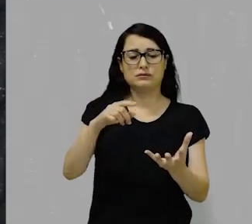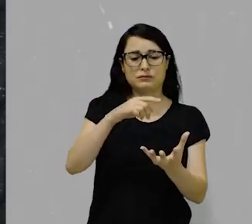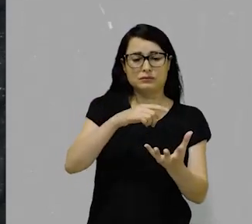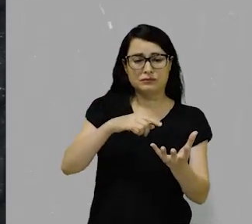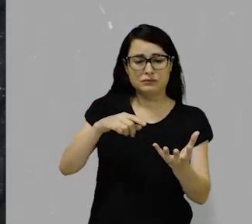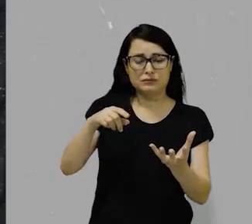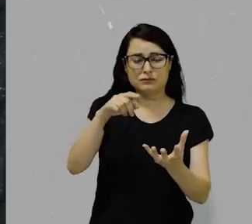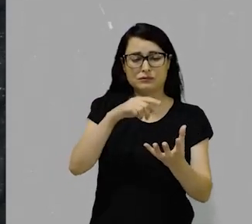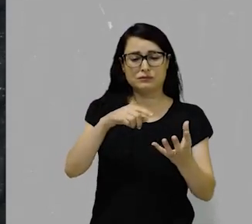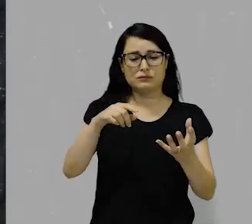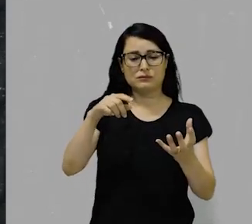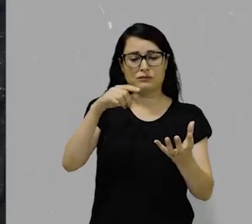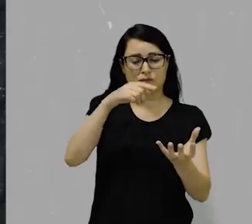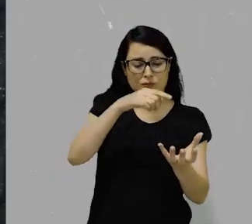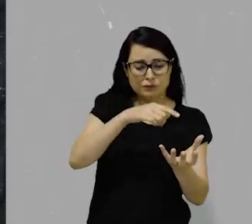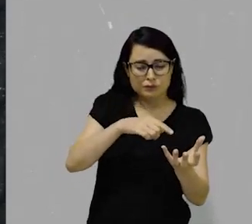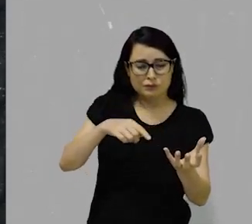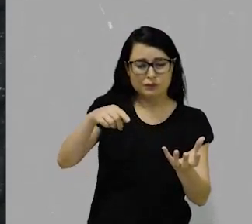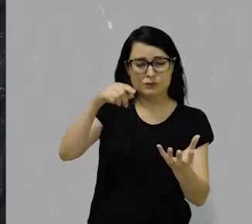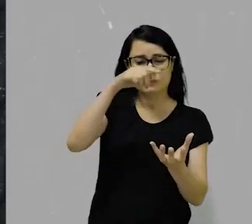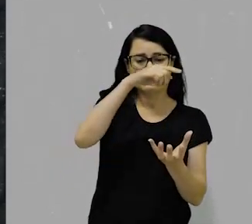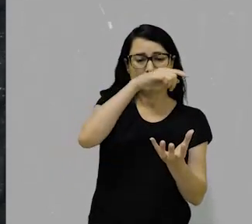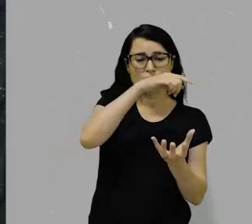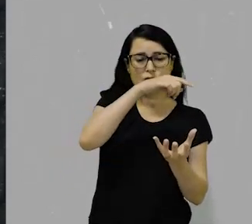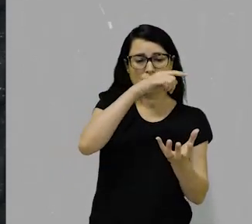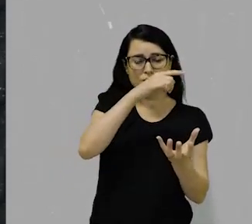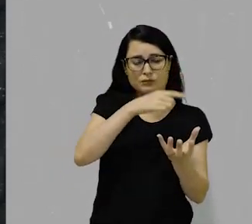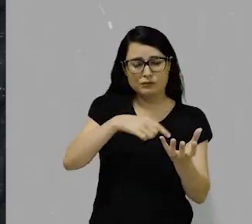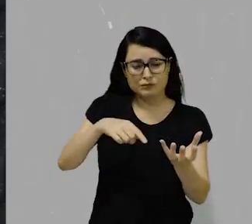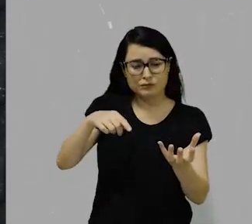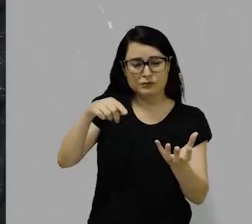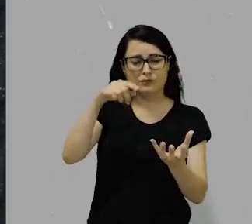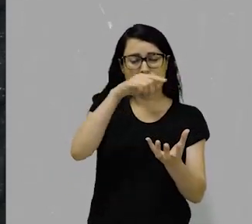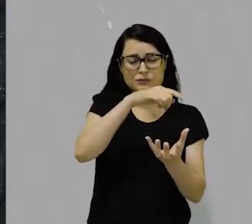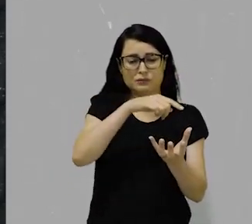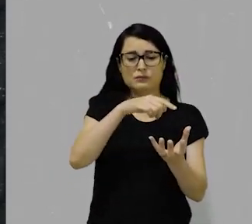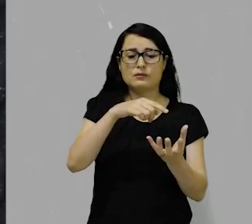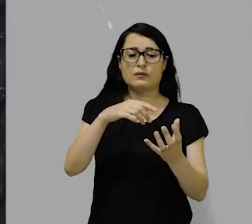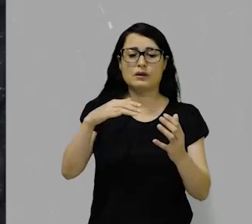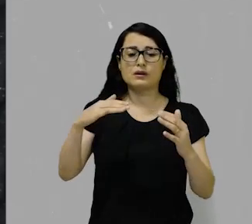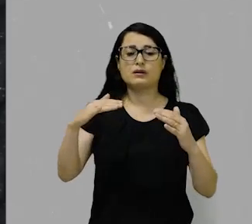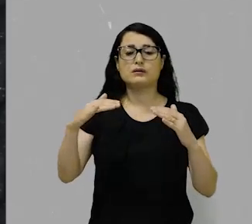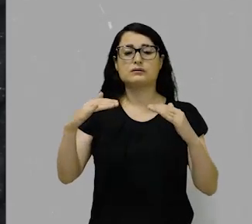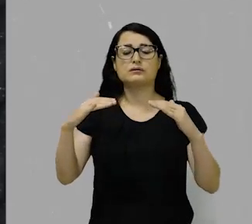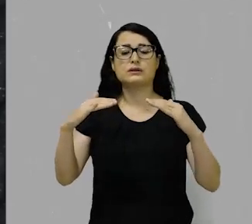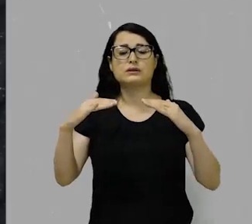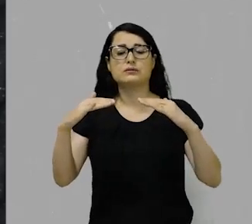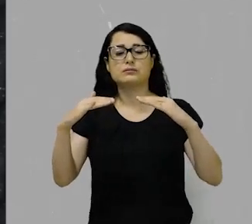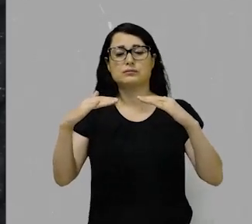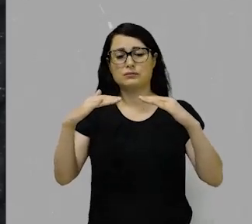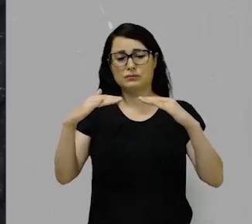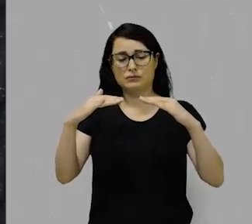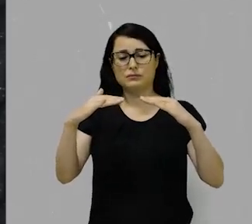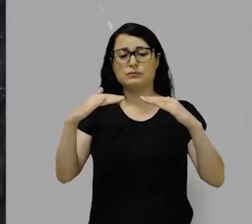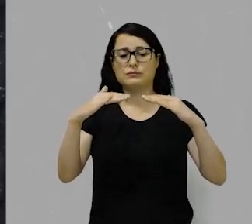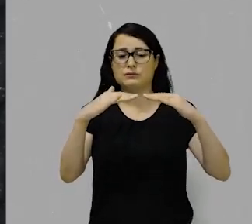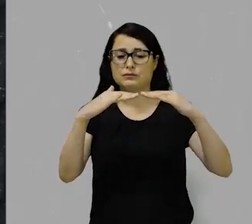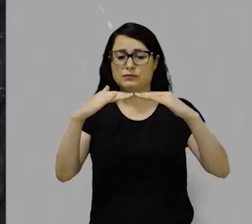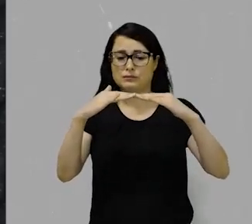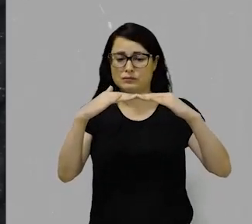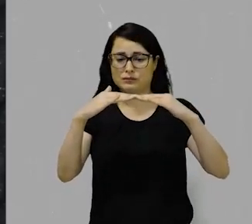consolida, desce e depois sobe novamente. E é por isso que as nossas placas se movimentam constantemente, podendo